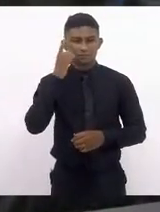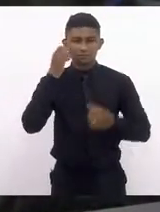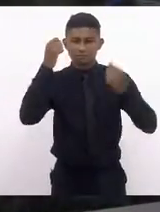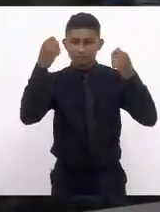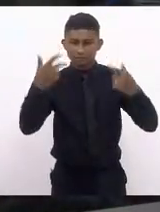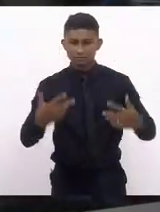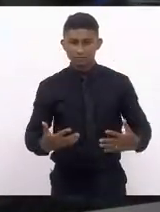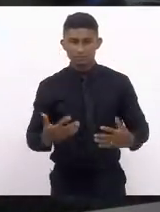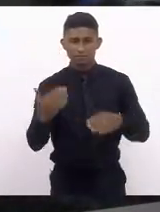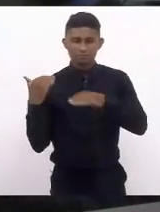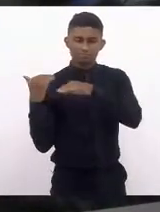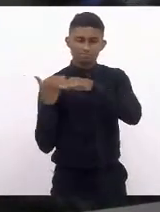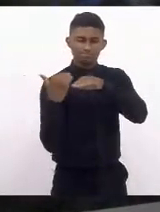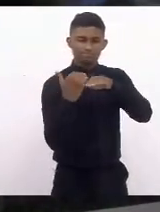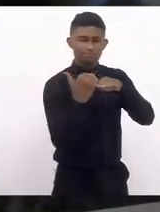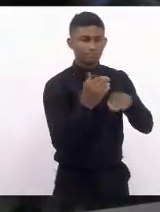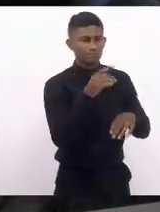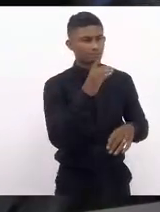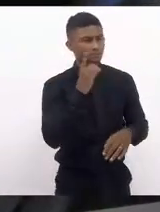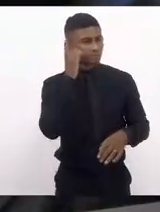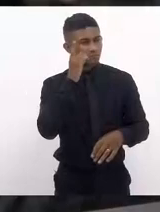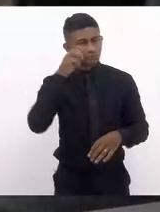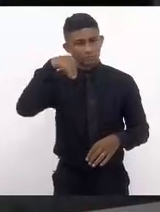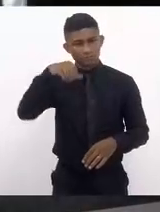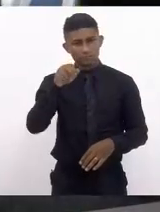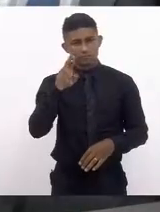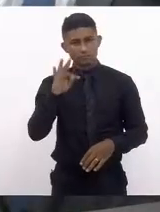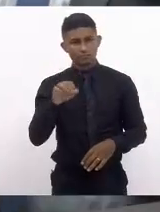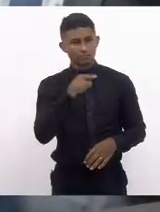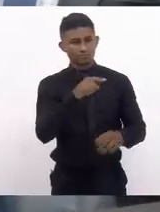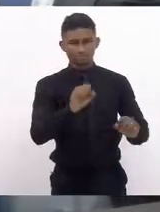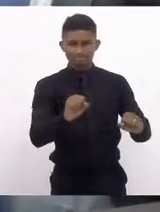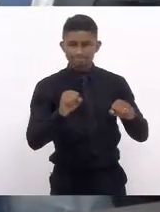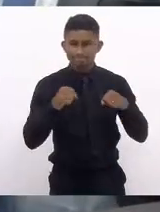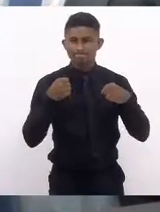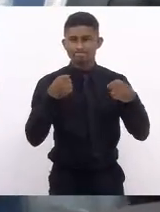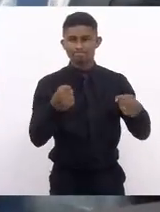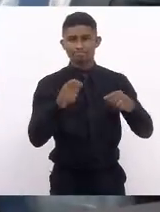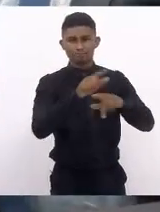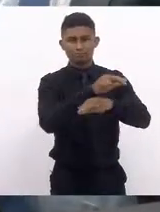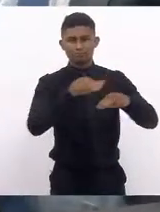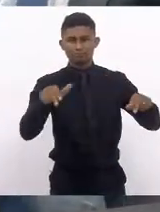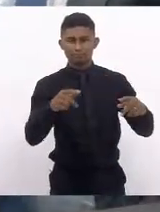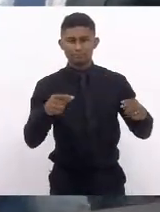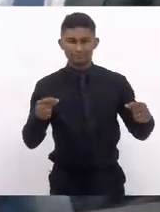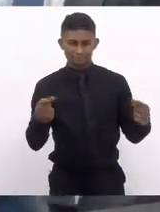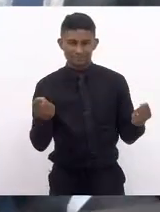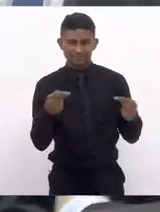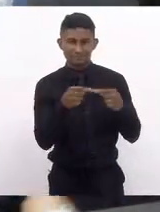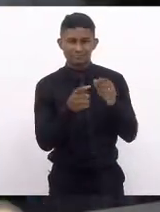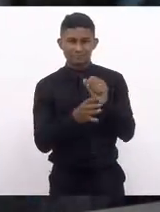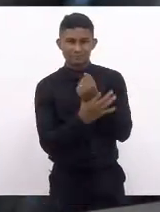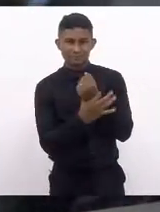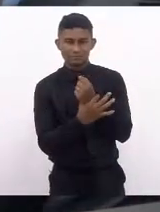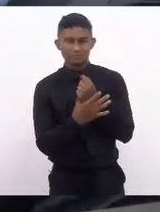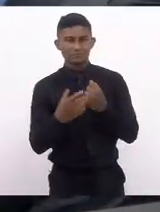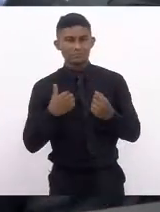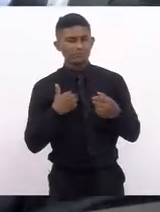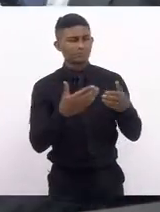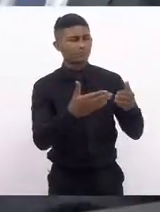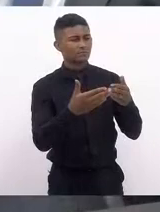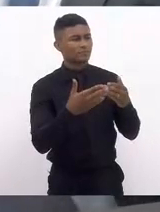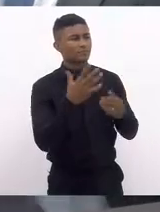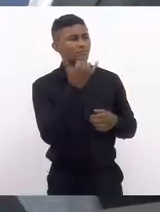deputada Martha Rocha se empenhou e se empenha muito nas questões de Segurança Pública ela publicamente meu pedido de